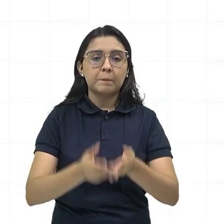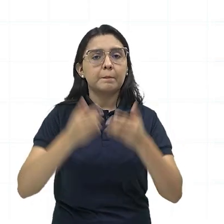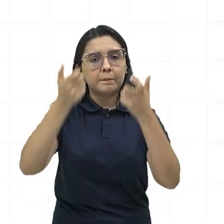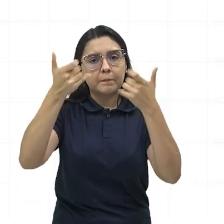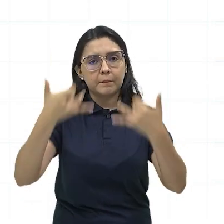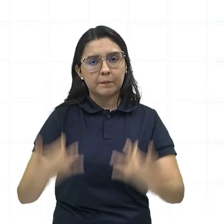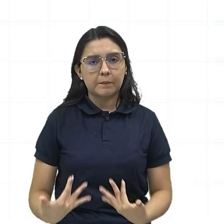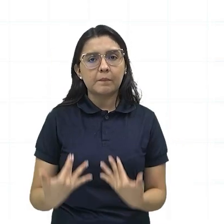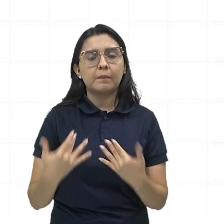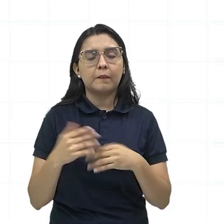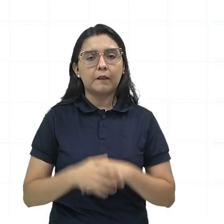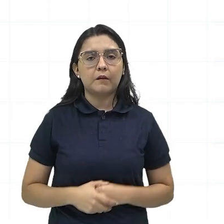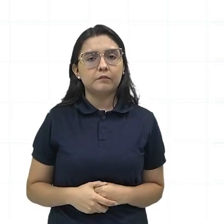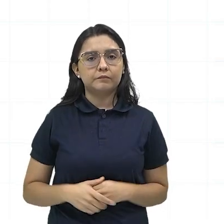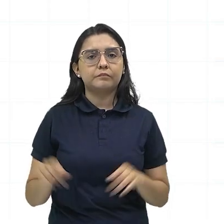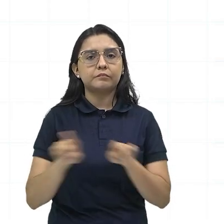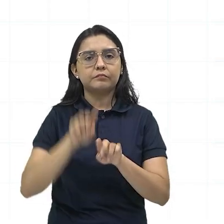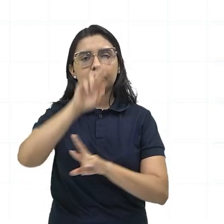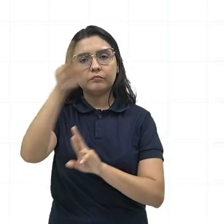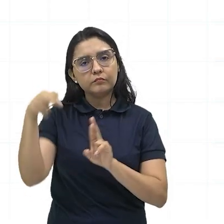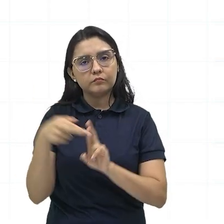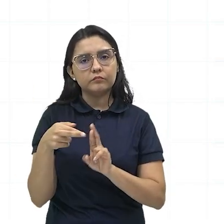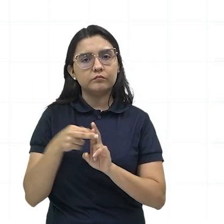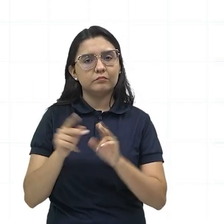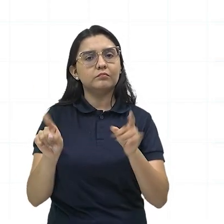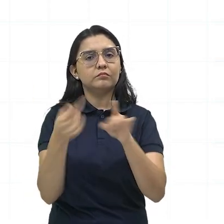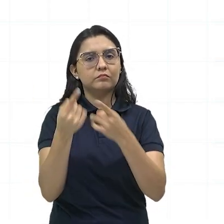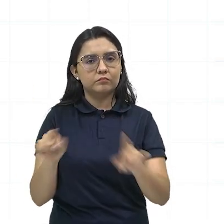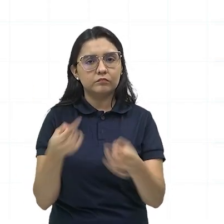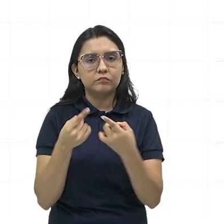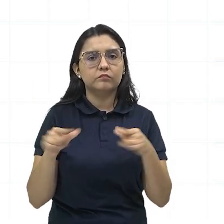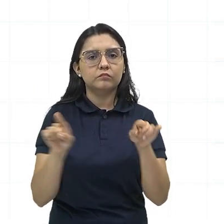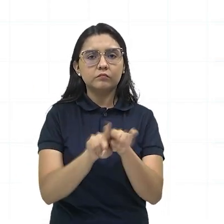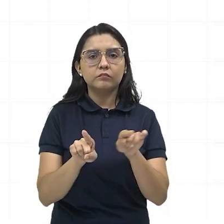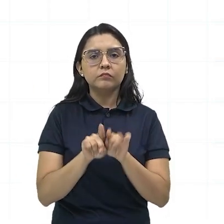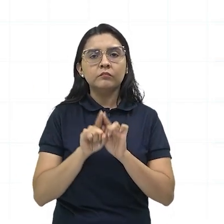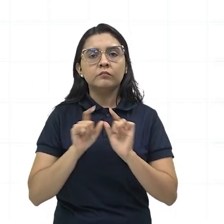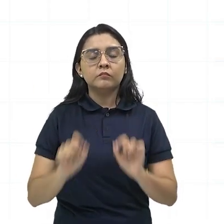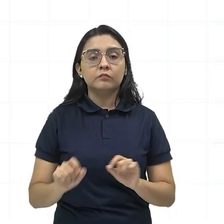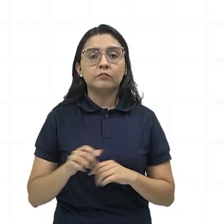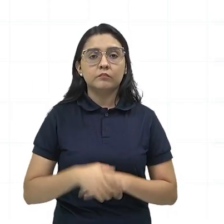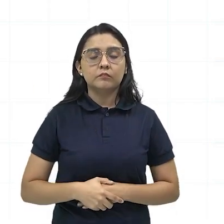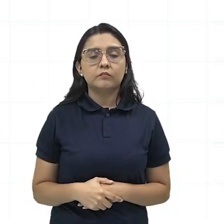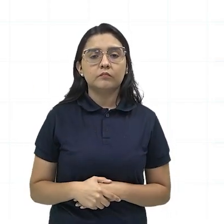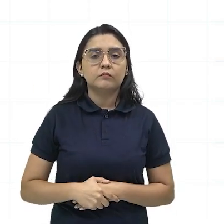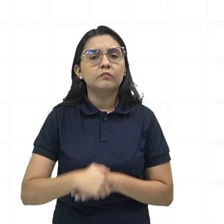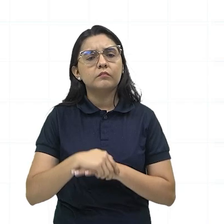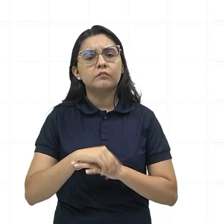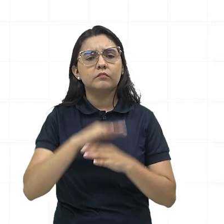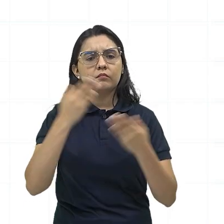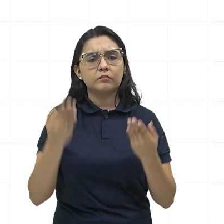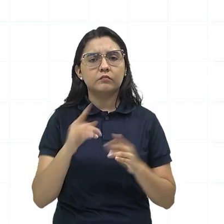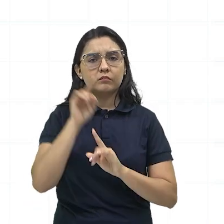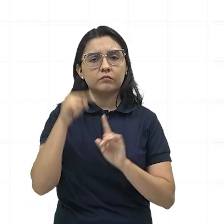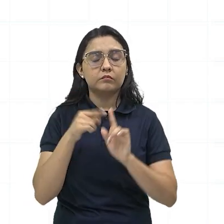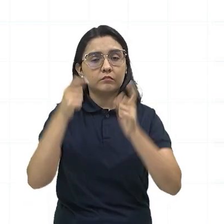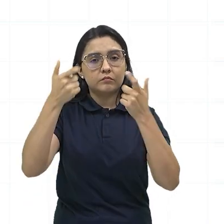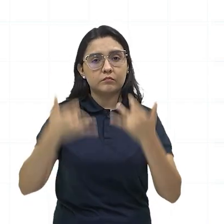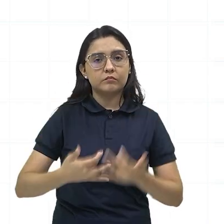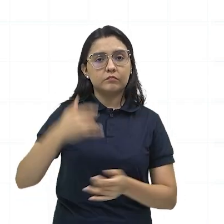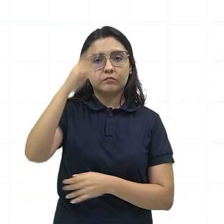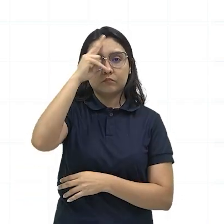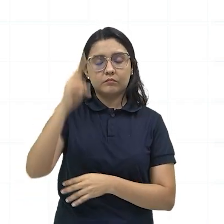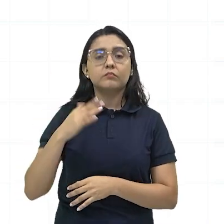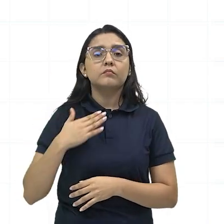né? Vai fazendo essa referência musical, esse chamado para contar essa história. A gente sabe